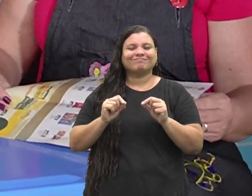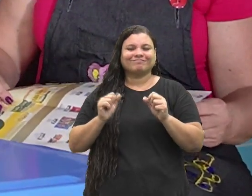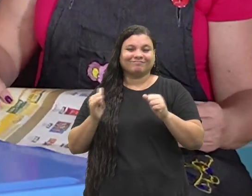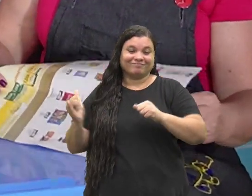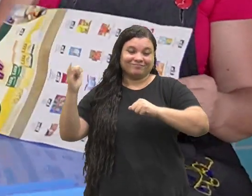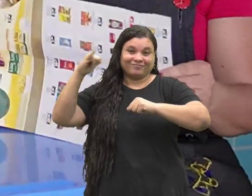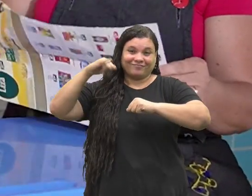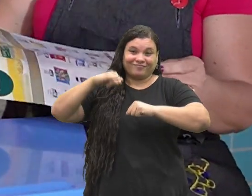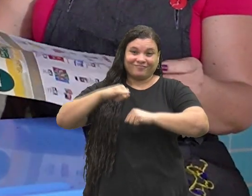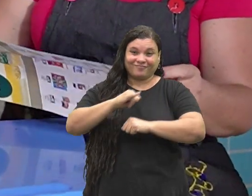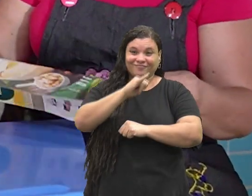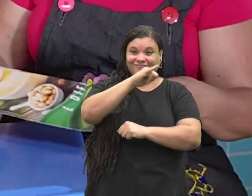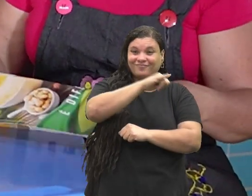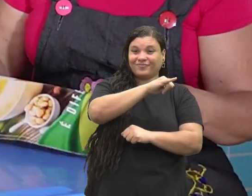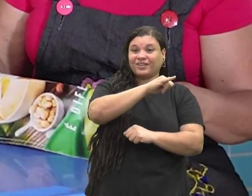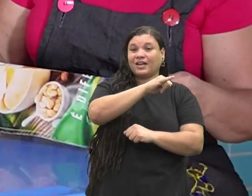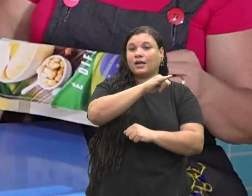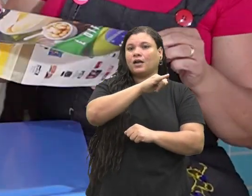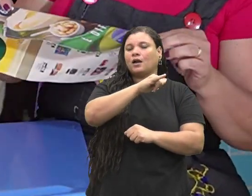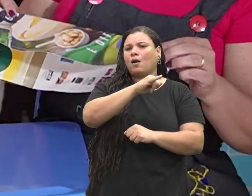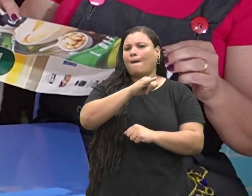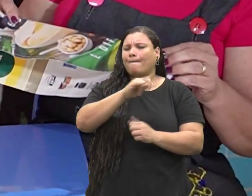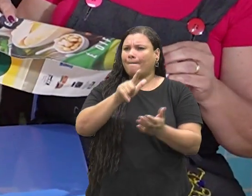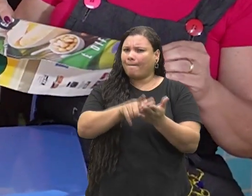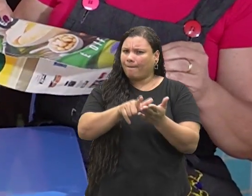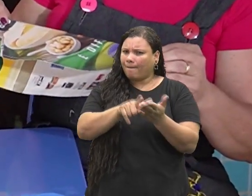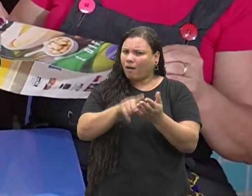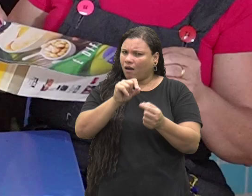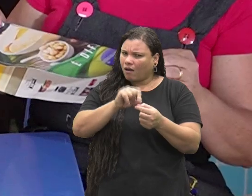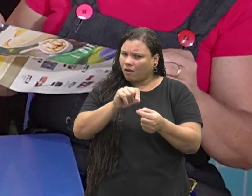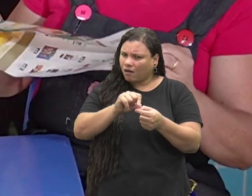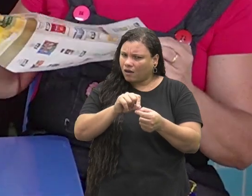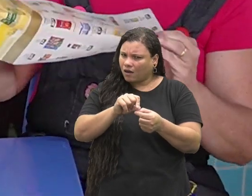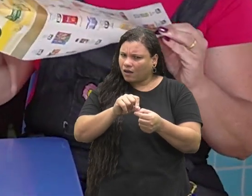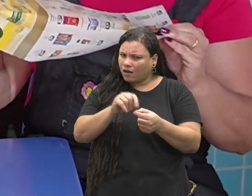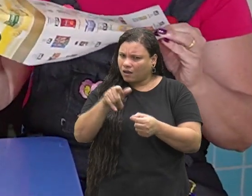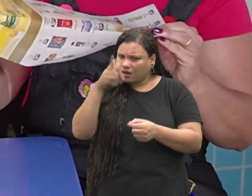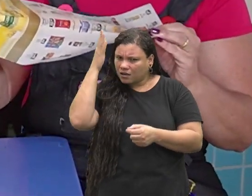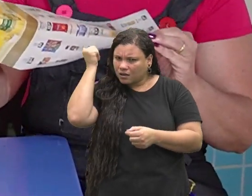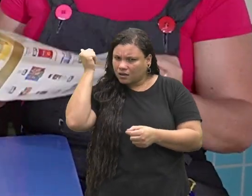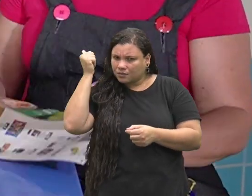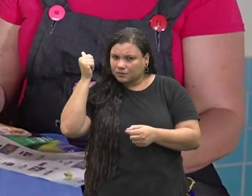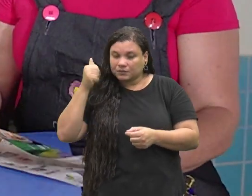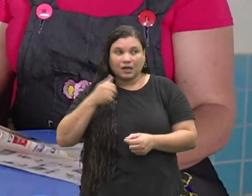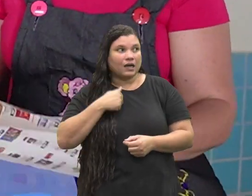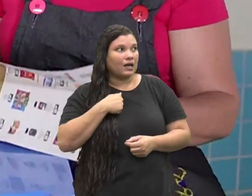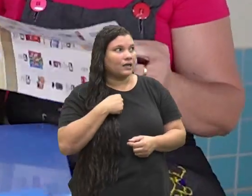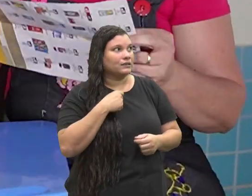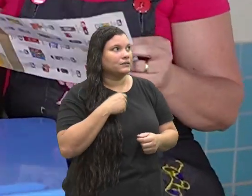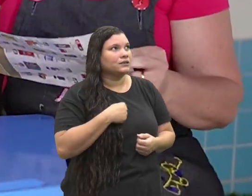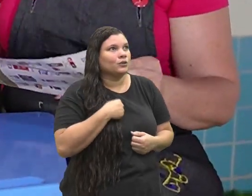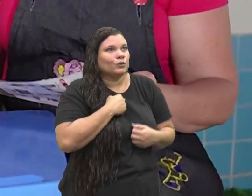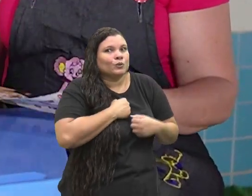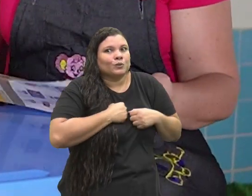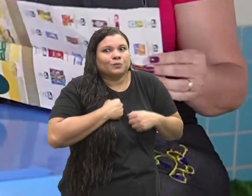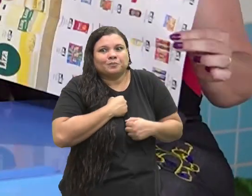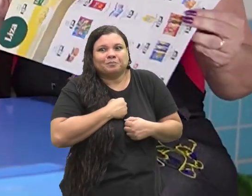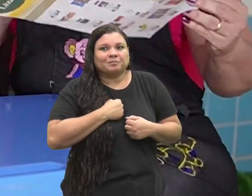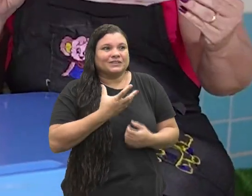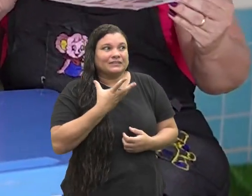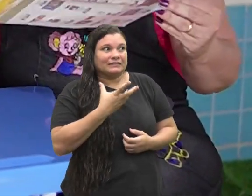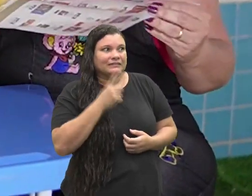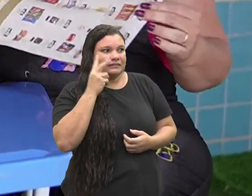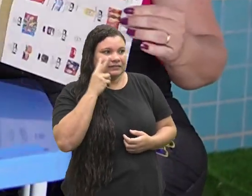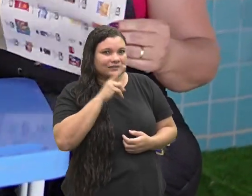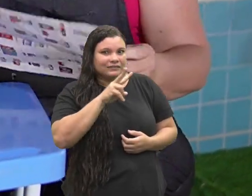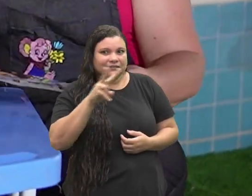vamos ensiná-lo, Solange. Sim. Vamos lá? Eu também estou ansiosa para aprender esse avião diferente. Eu também, vamos lá? Primeira coisa,